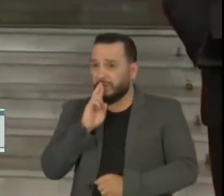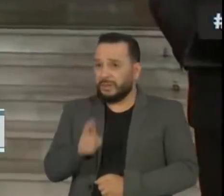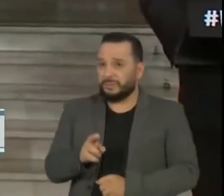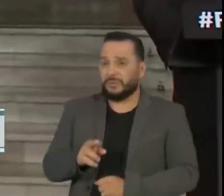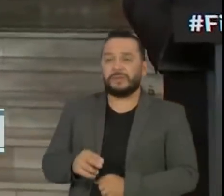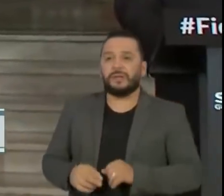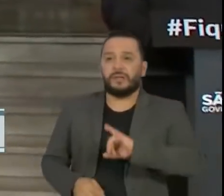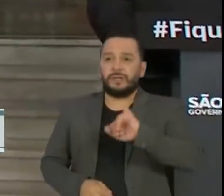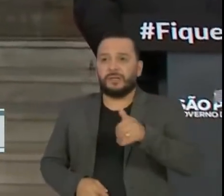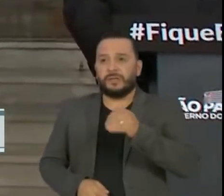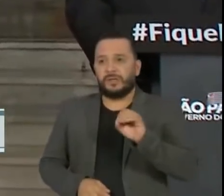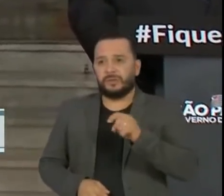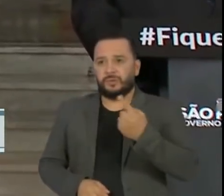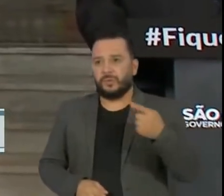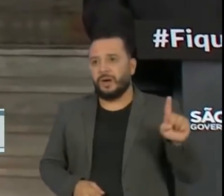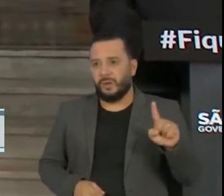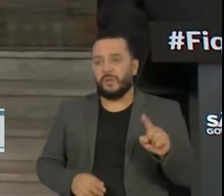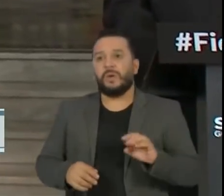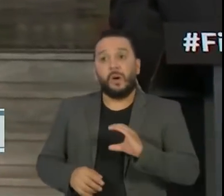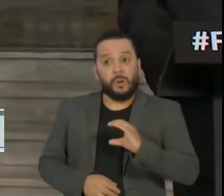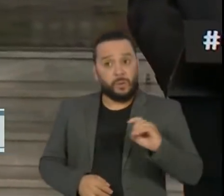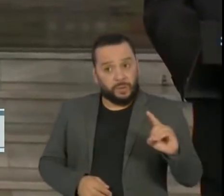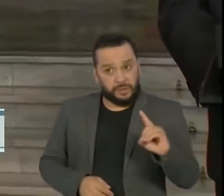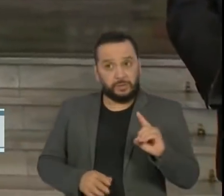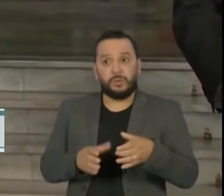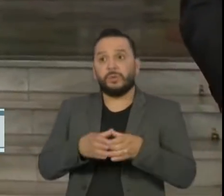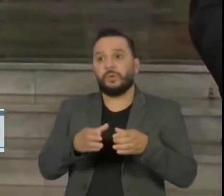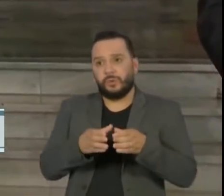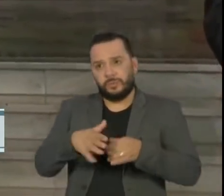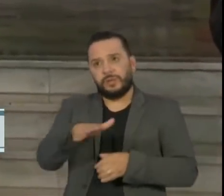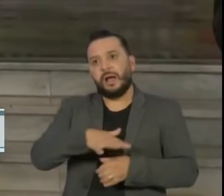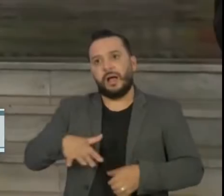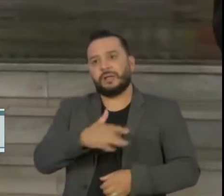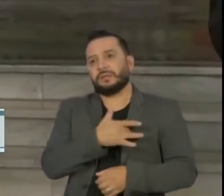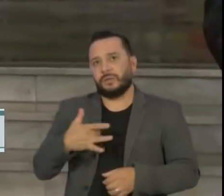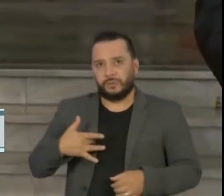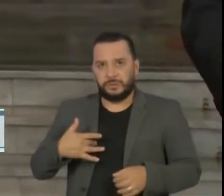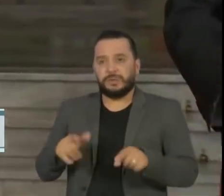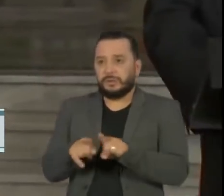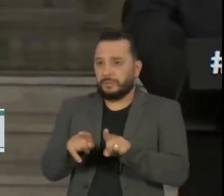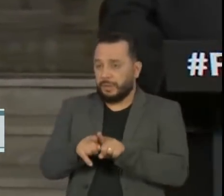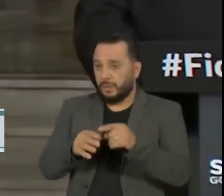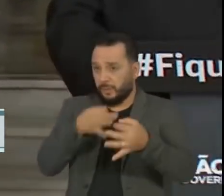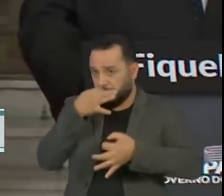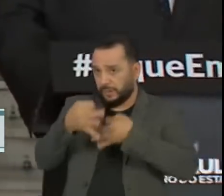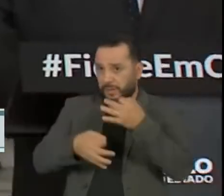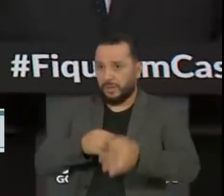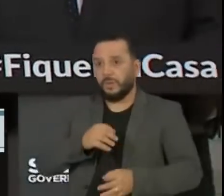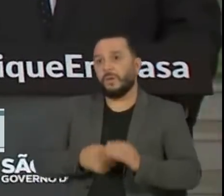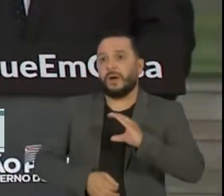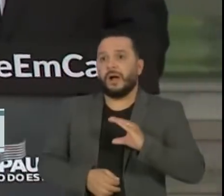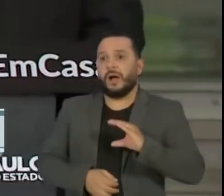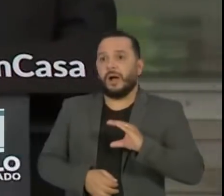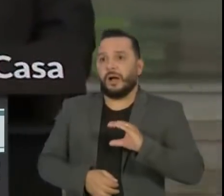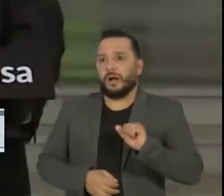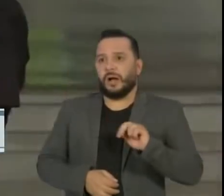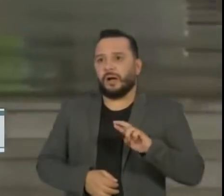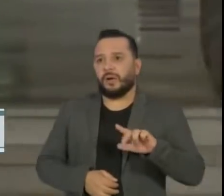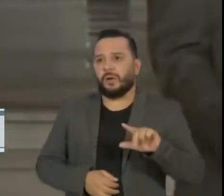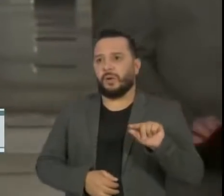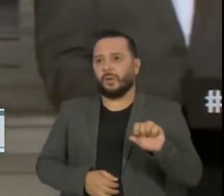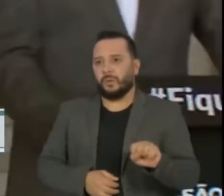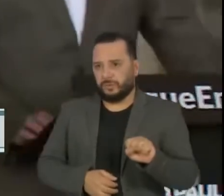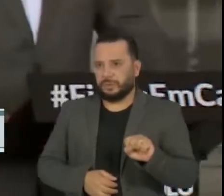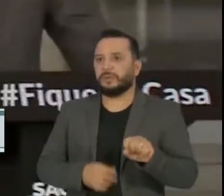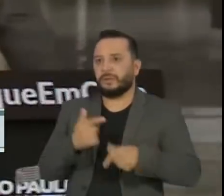João Gabardo, coordenador executivo do Comitê de Saúde, com comentários do Carlos Carvalho, que comanda o